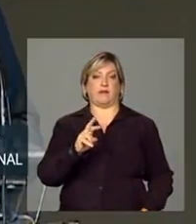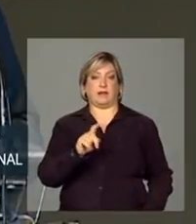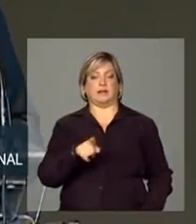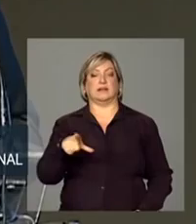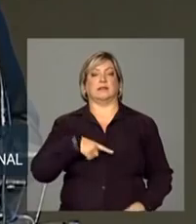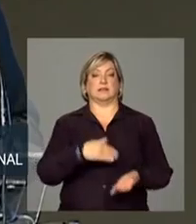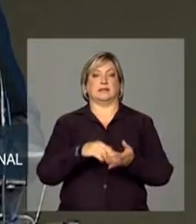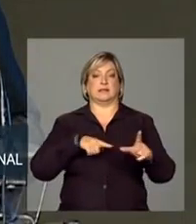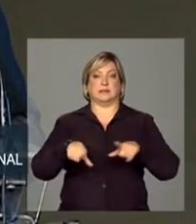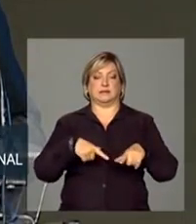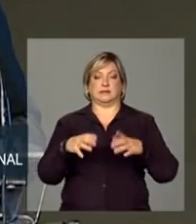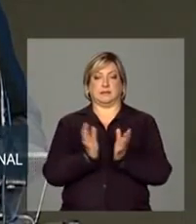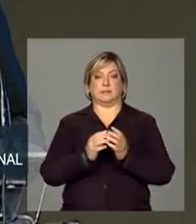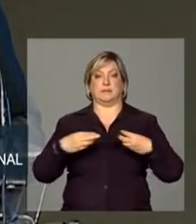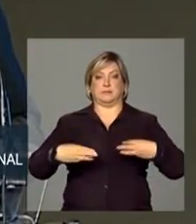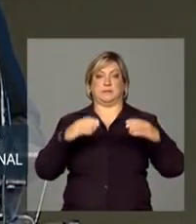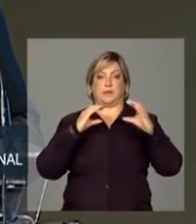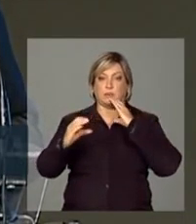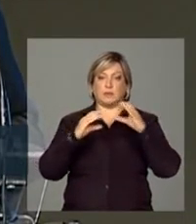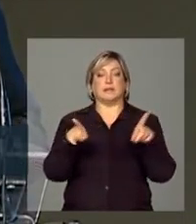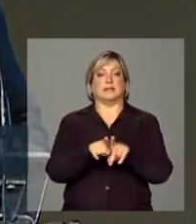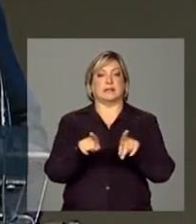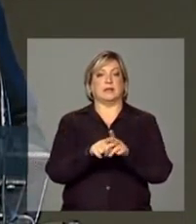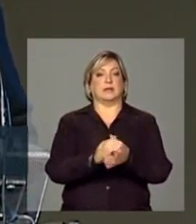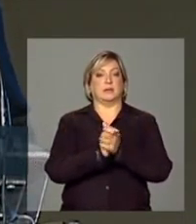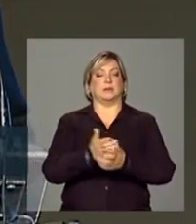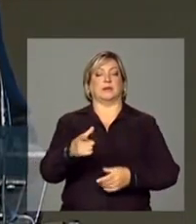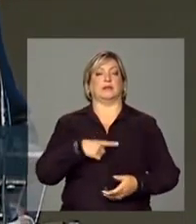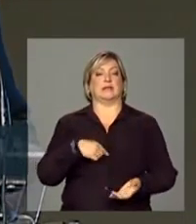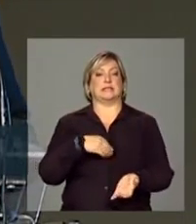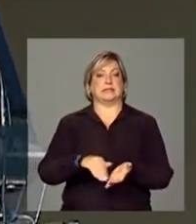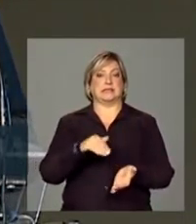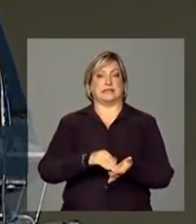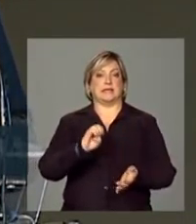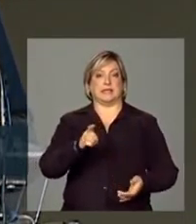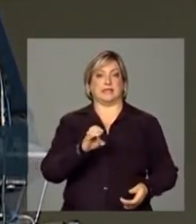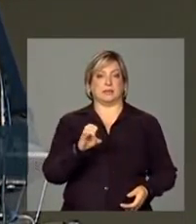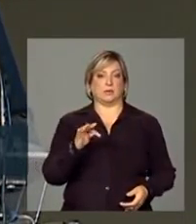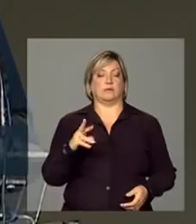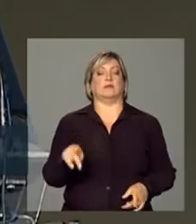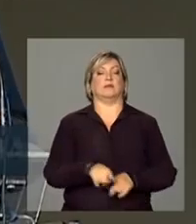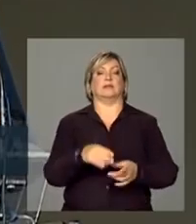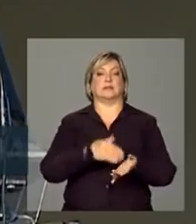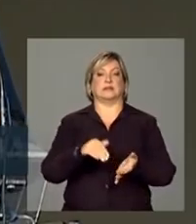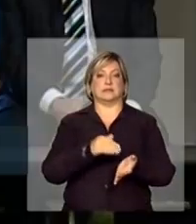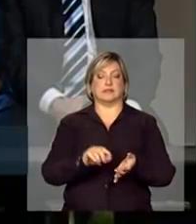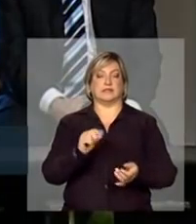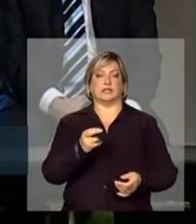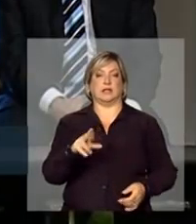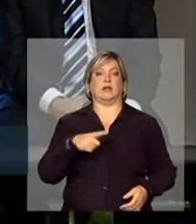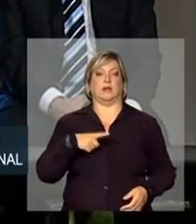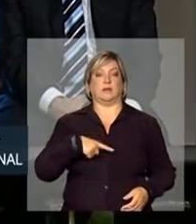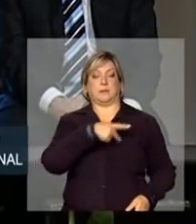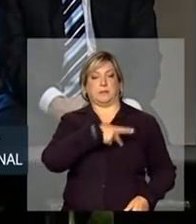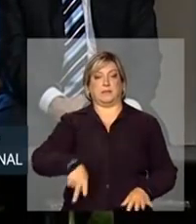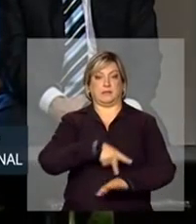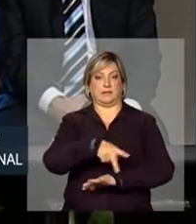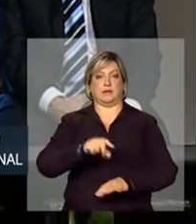o secretário-executivo do Ministério da Integração, doutor Alexandre Navarro, o meu amigo, doutor César